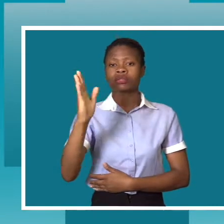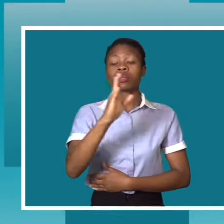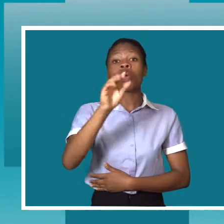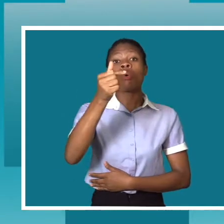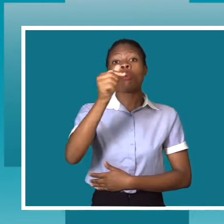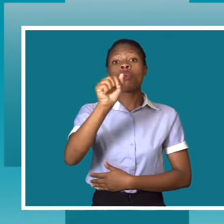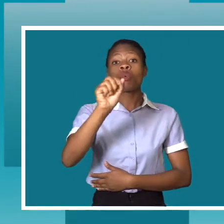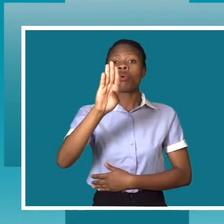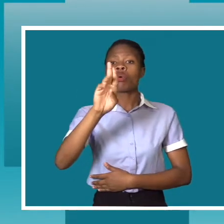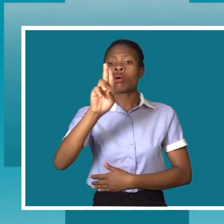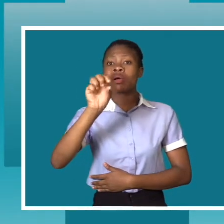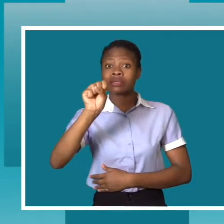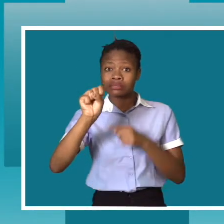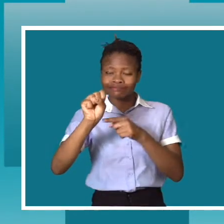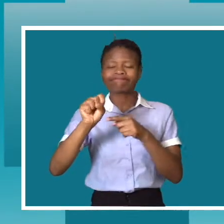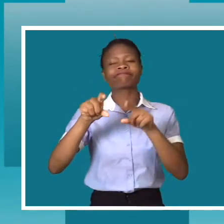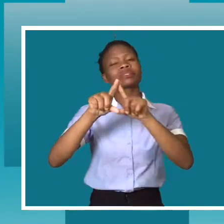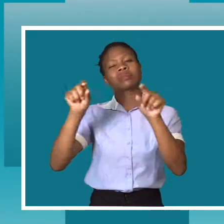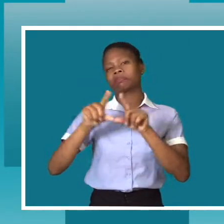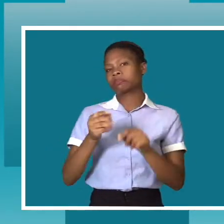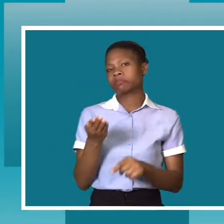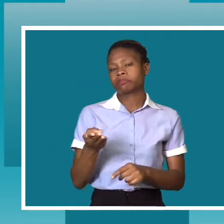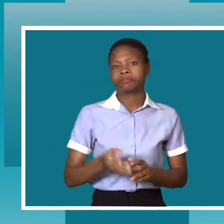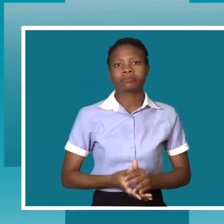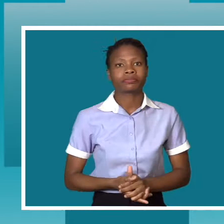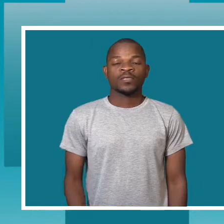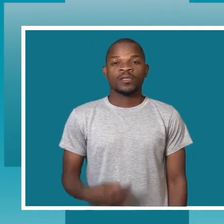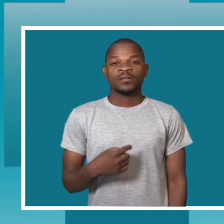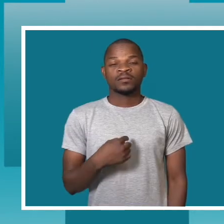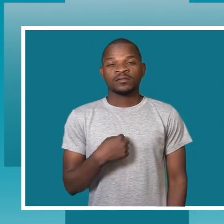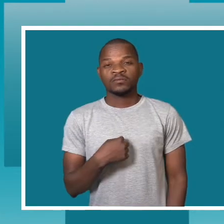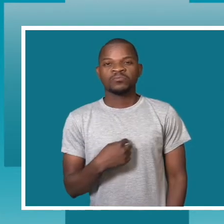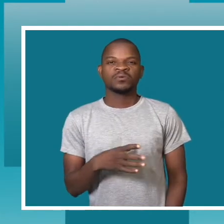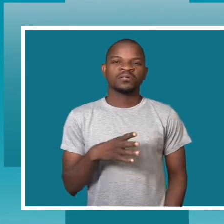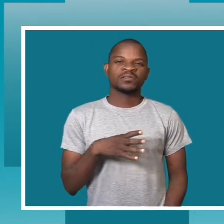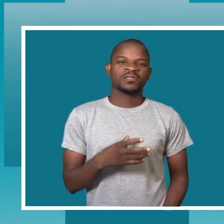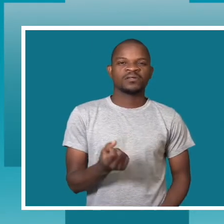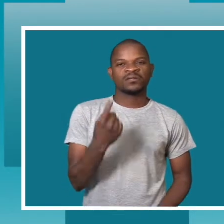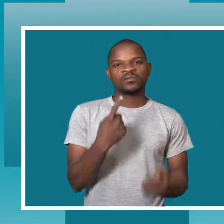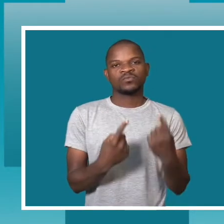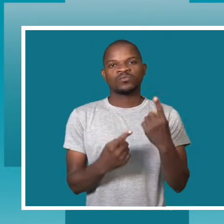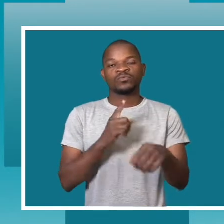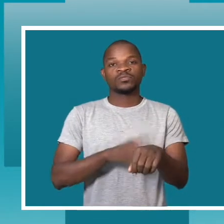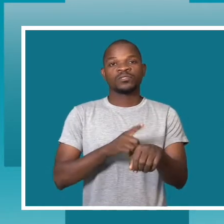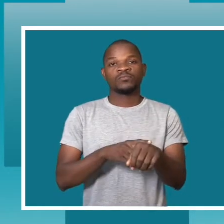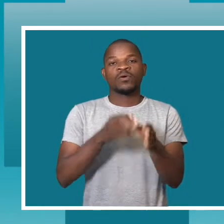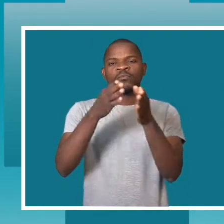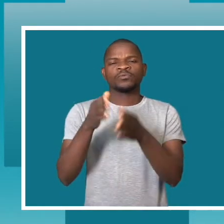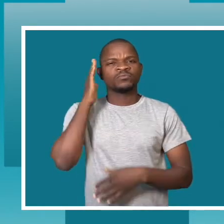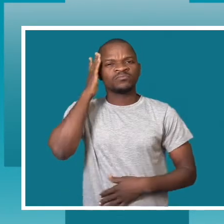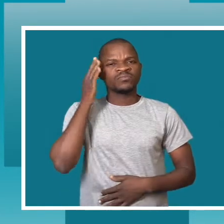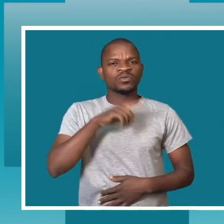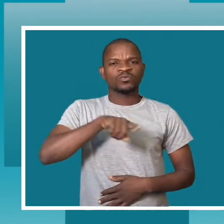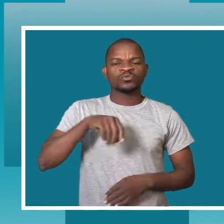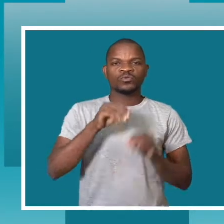causa estão os mitos e tabus à volta deste assunto. Em algum momento muitos pensam que nós quando damos palestras ligadas à